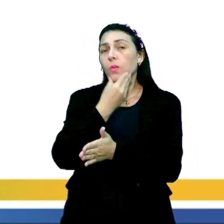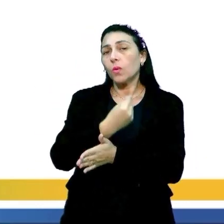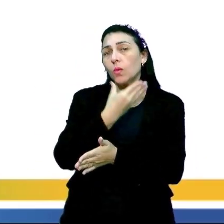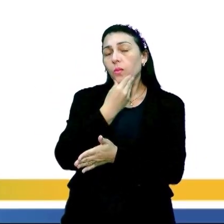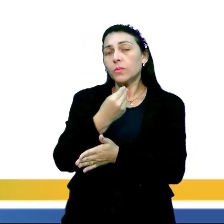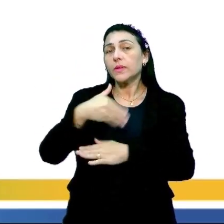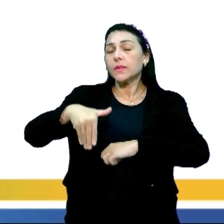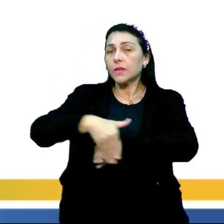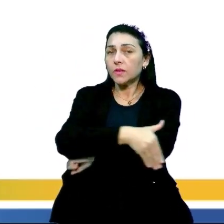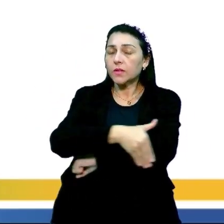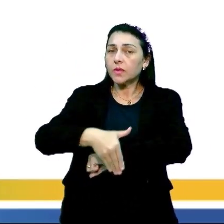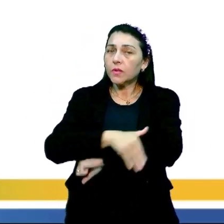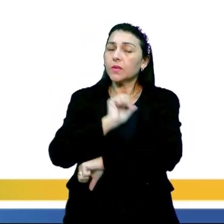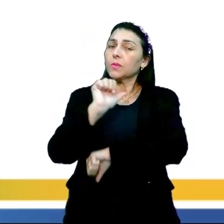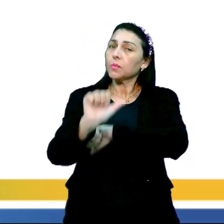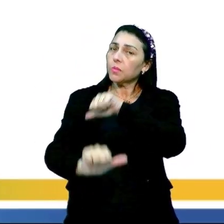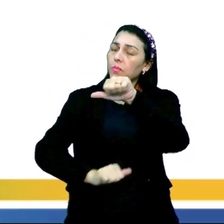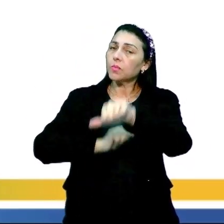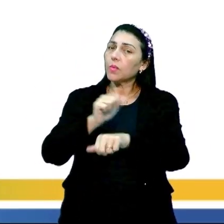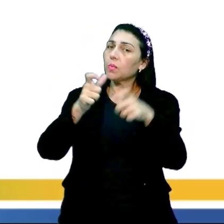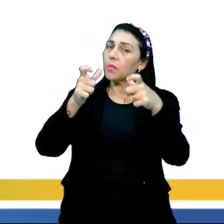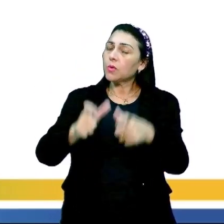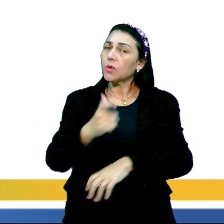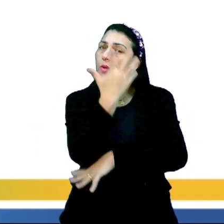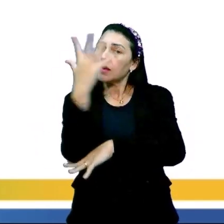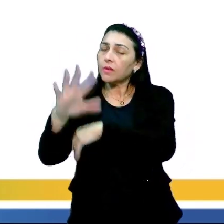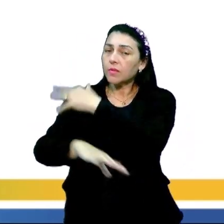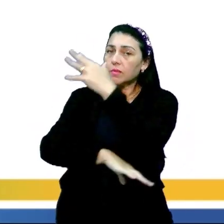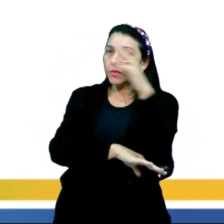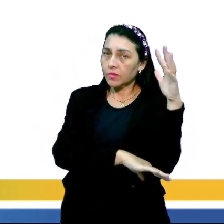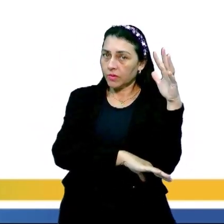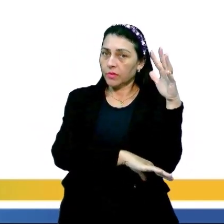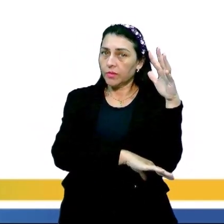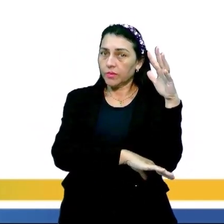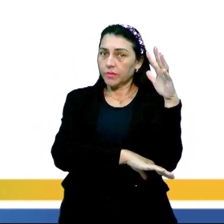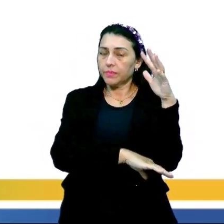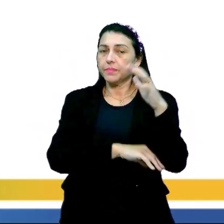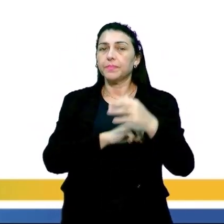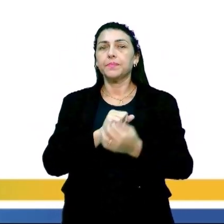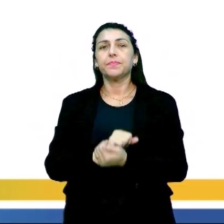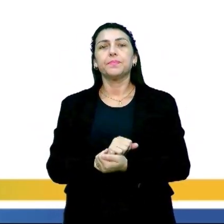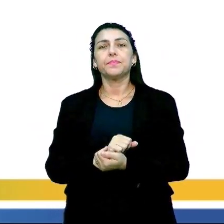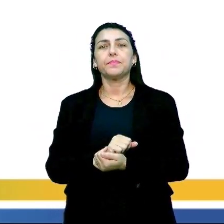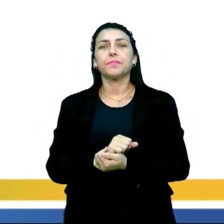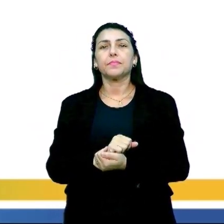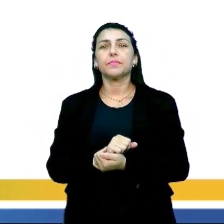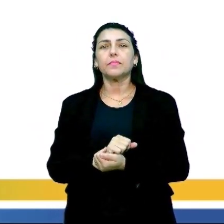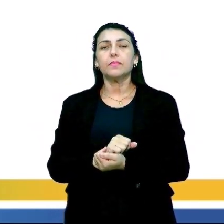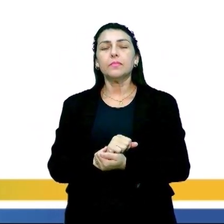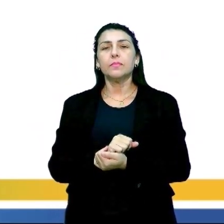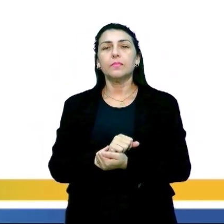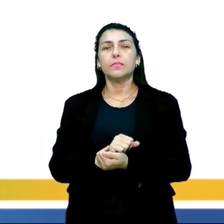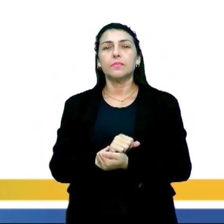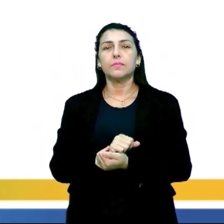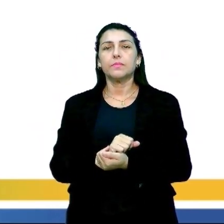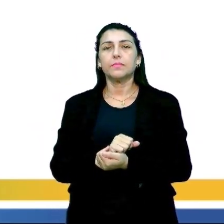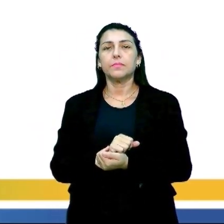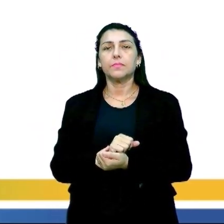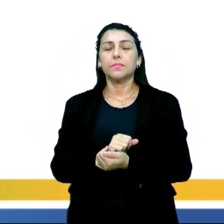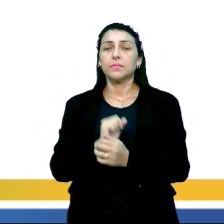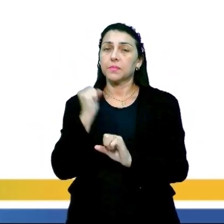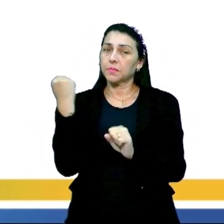essa estrada ela vai passar dentro de um ambiente natural, vai passar dentro de uma floresta. Então,